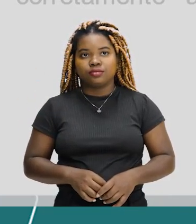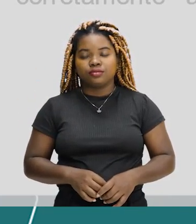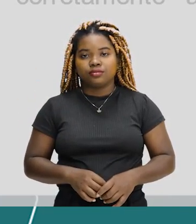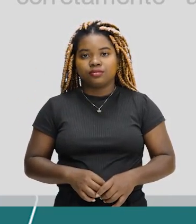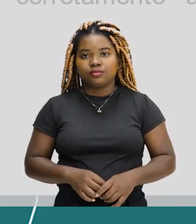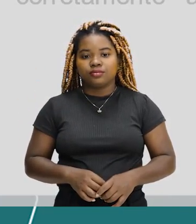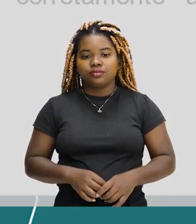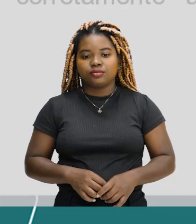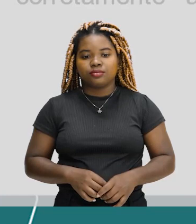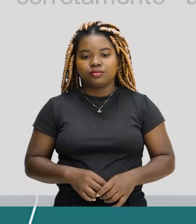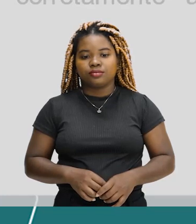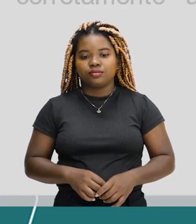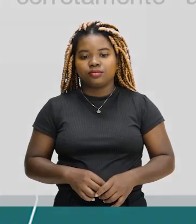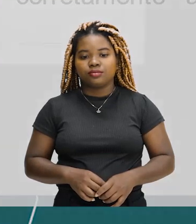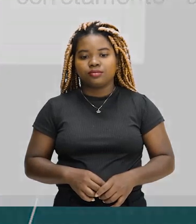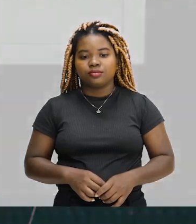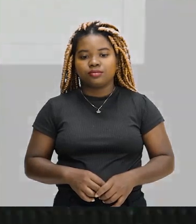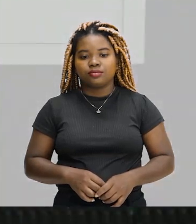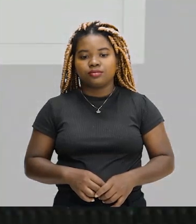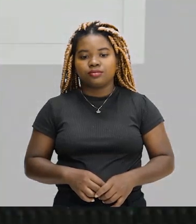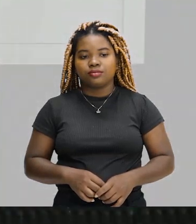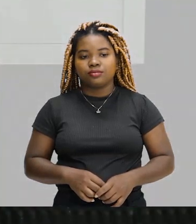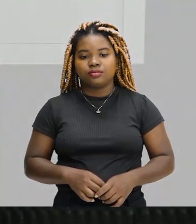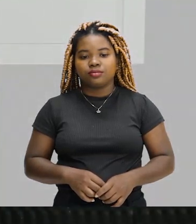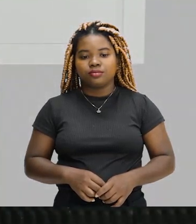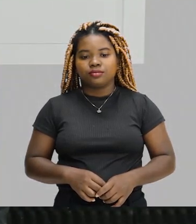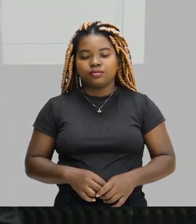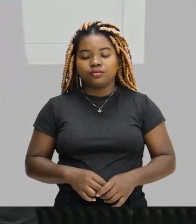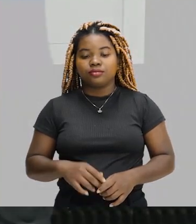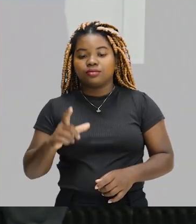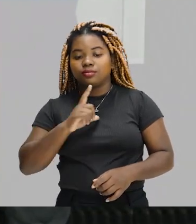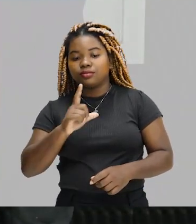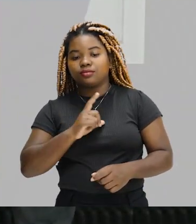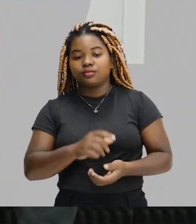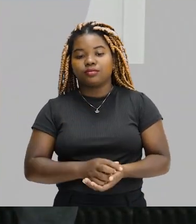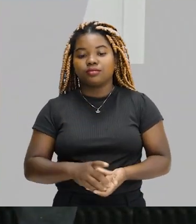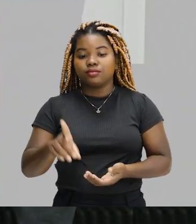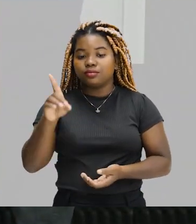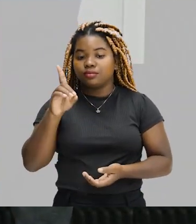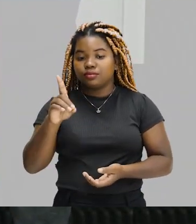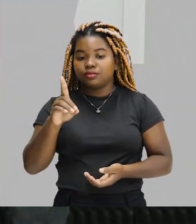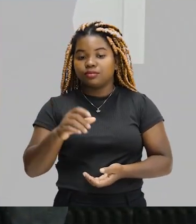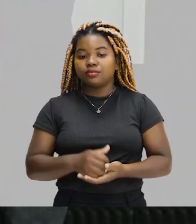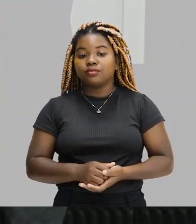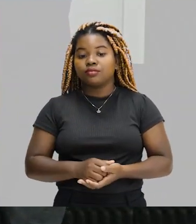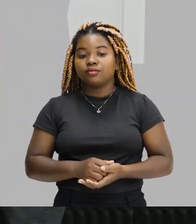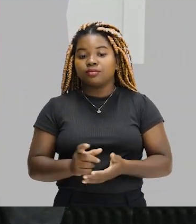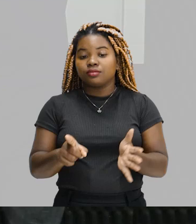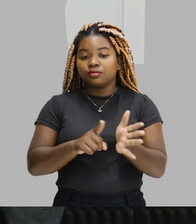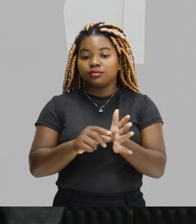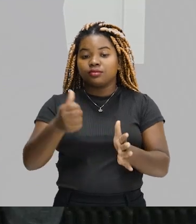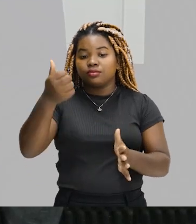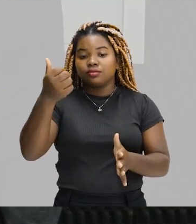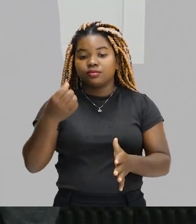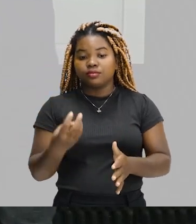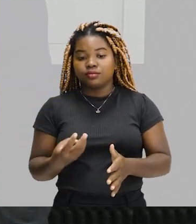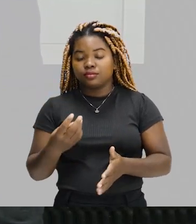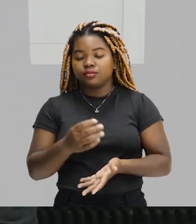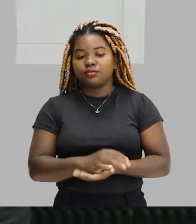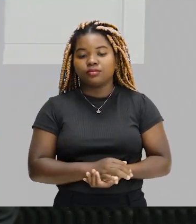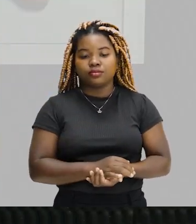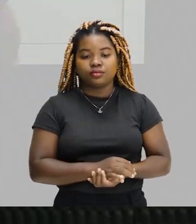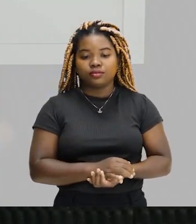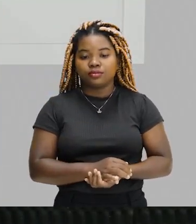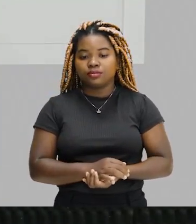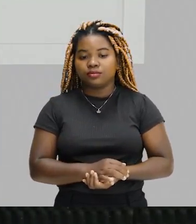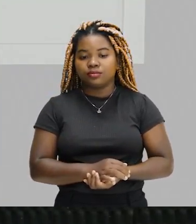Ok? Down, up e up. A partícula down é menos